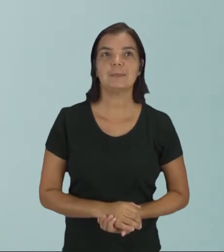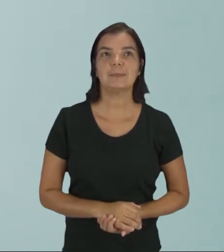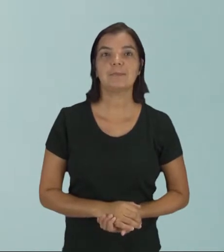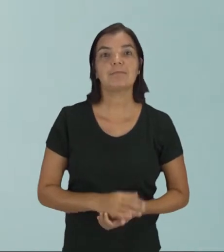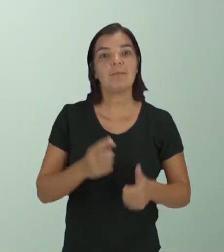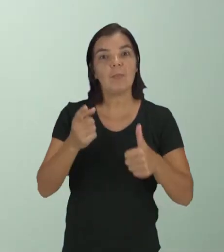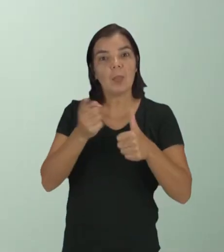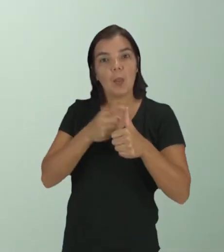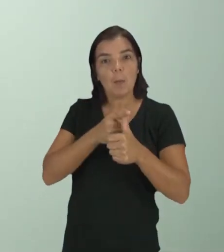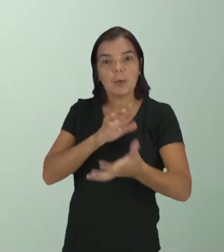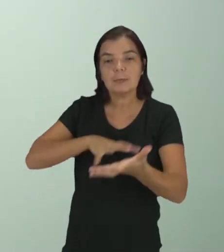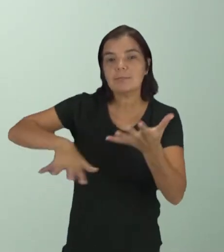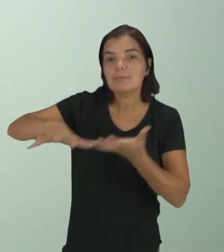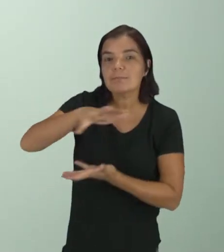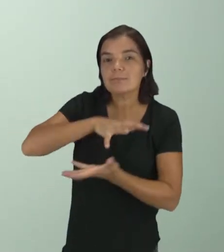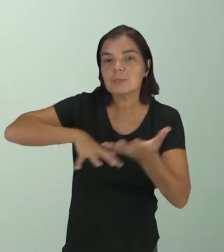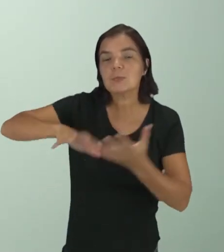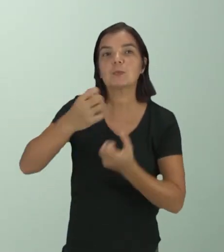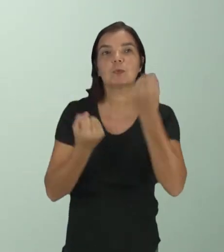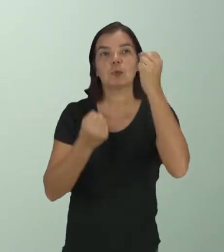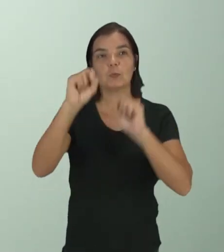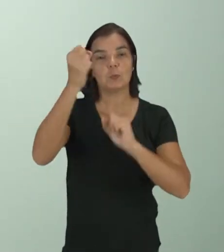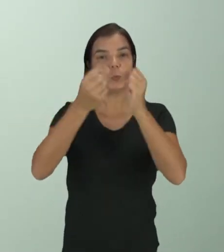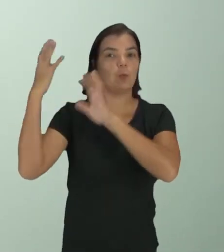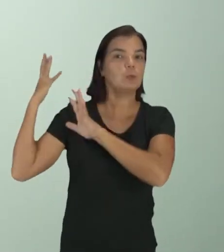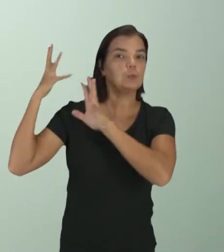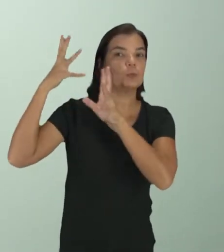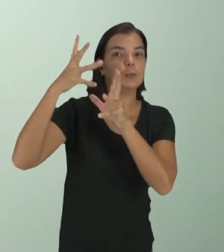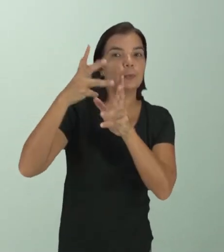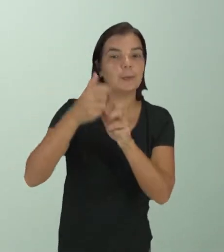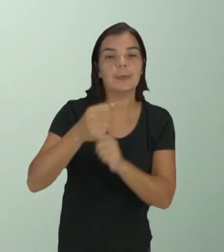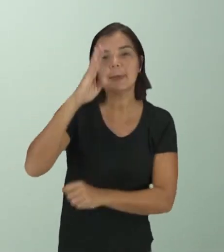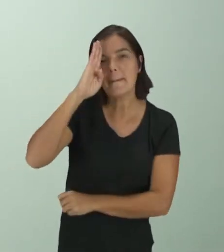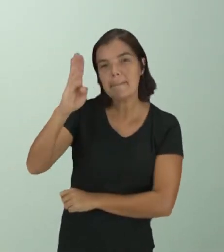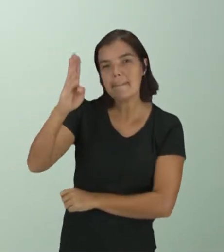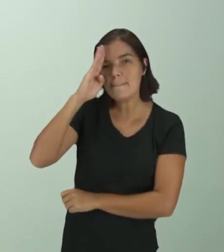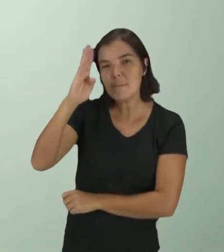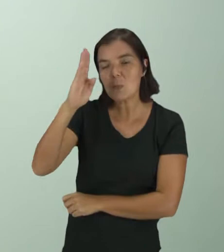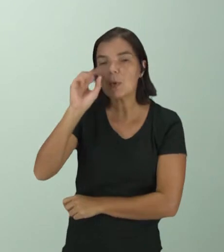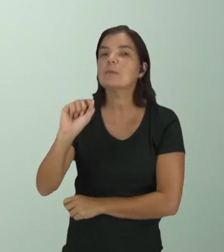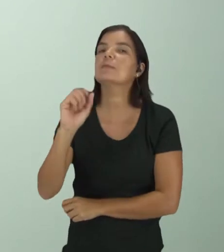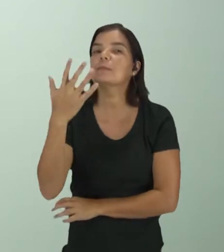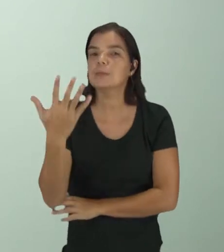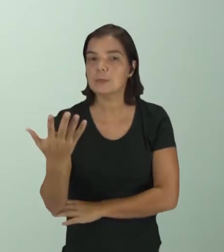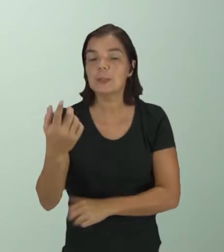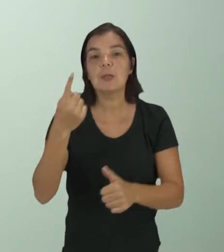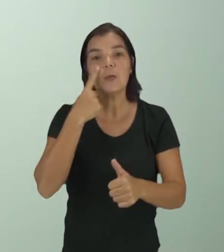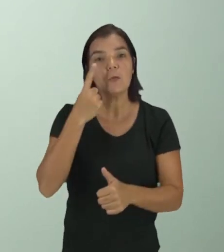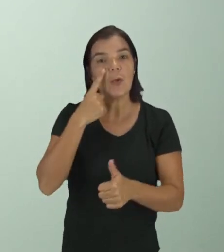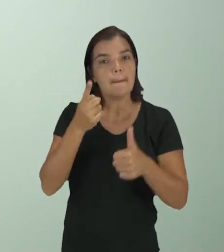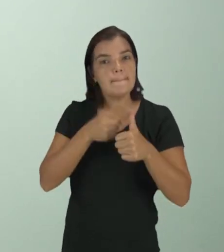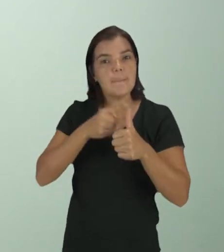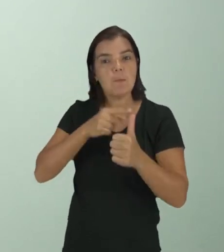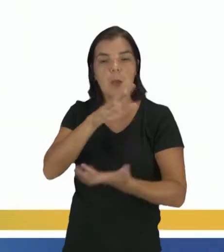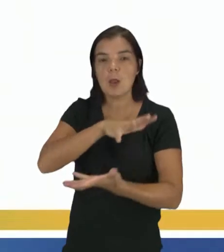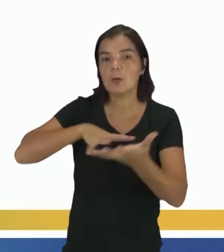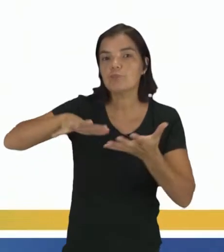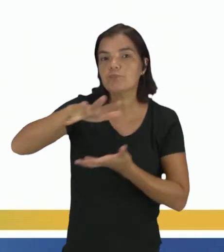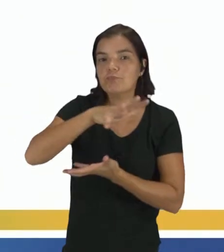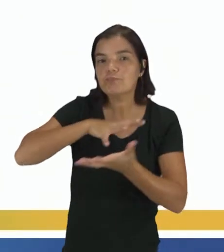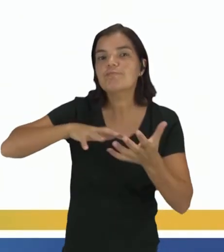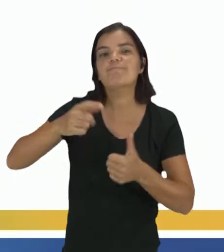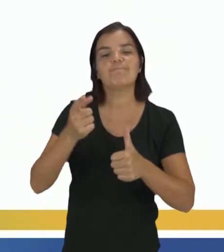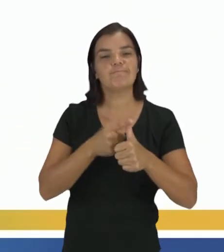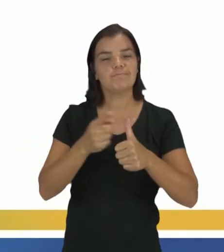As revoluções industriais. Aqui vamos fazer um breve retrospecto sobre as principais revoluções industriais. E nós temos a primeira revolução industrial, então,